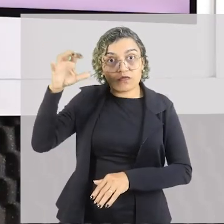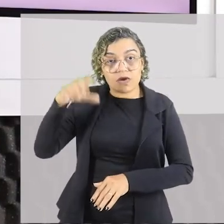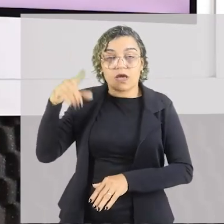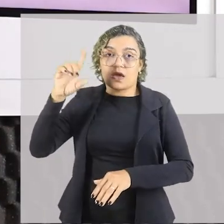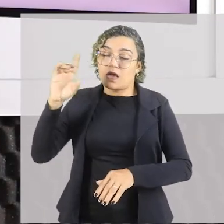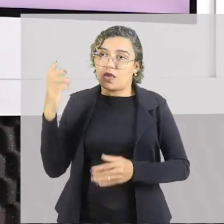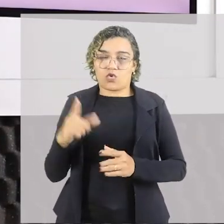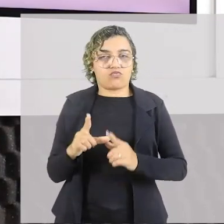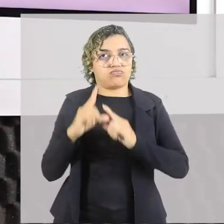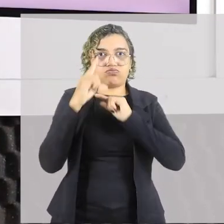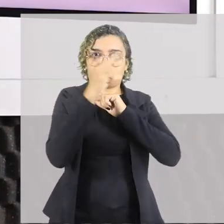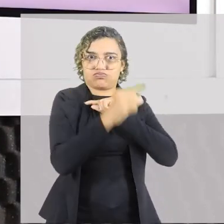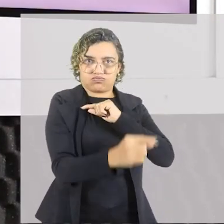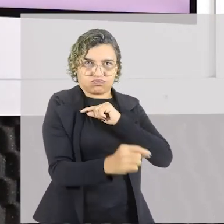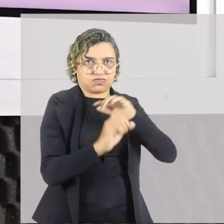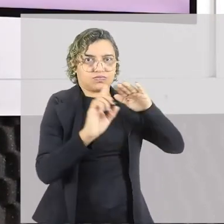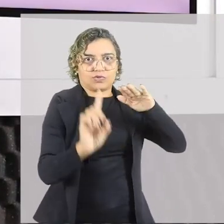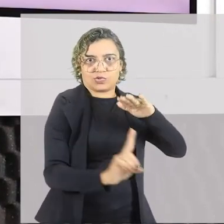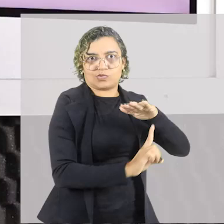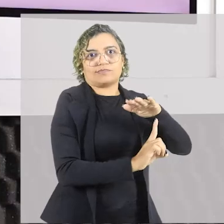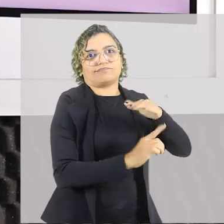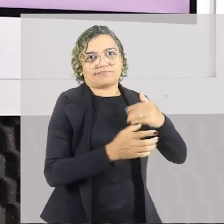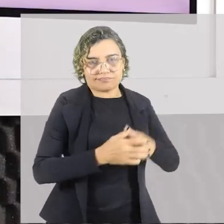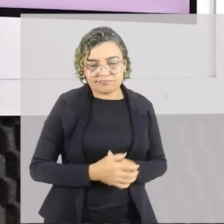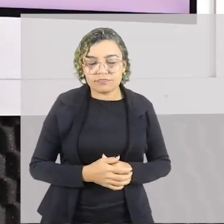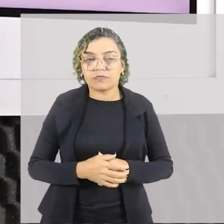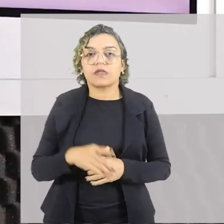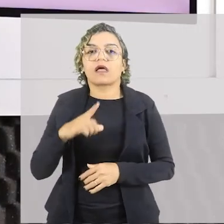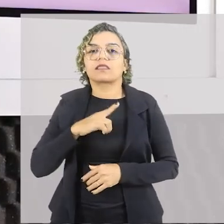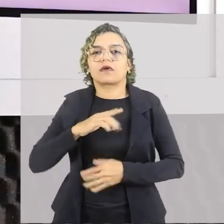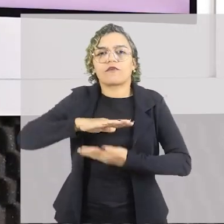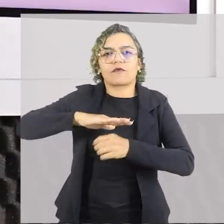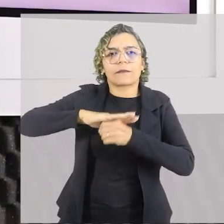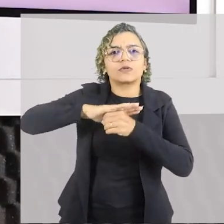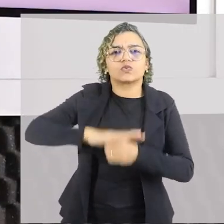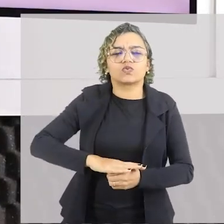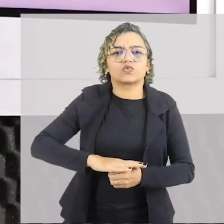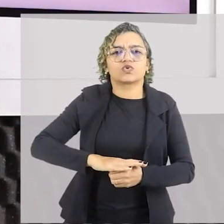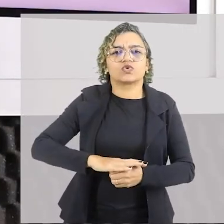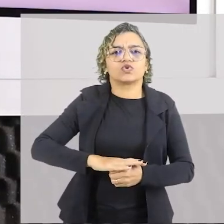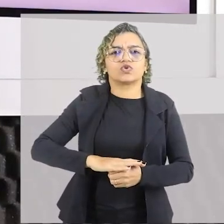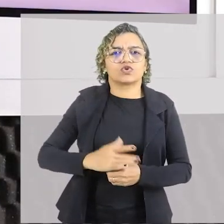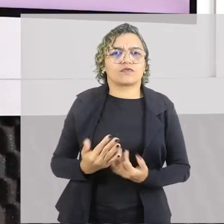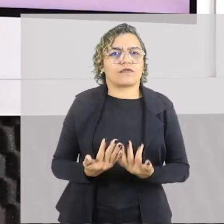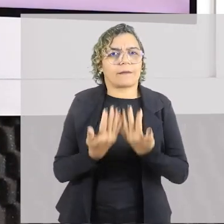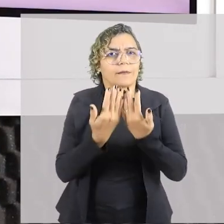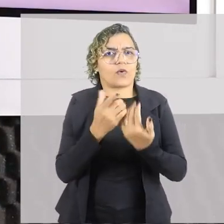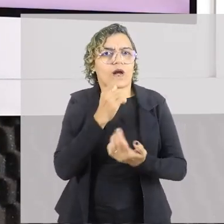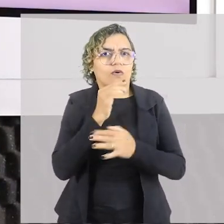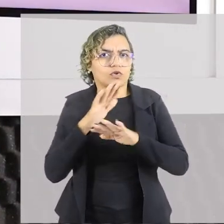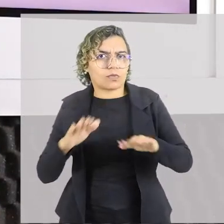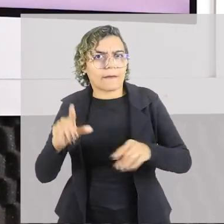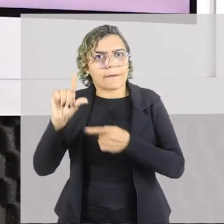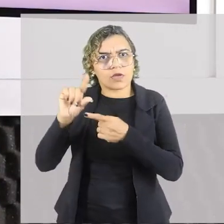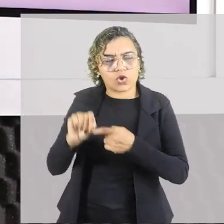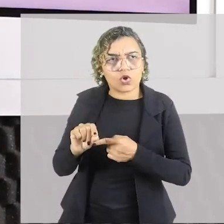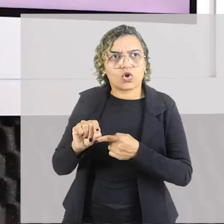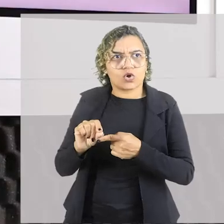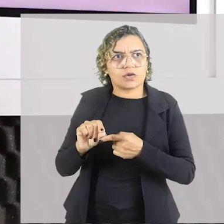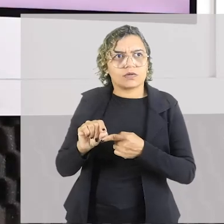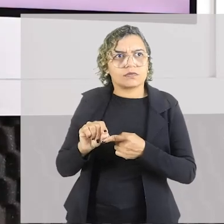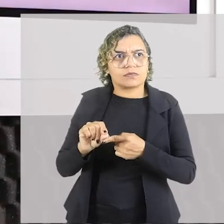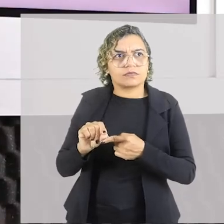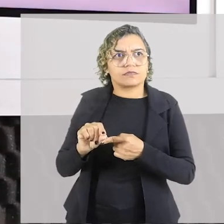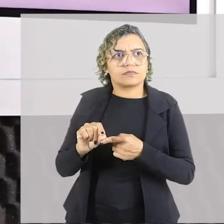maior condutividade elétrica. Tem menor pressão de vapor? Água do mar, sim, tem com certeza. E mais maior